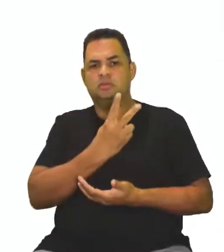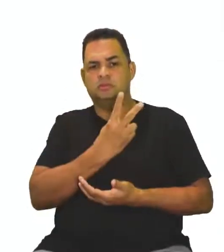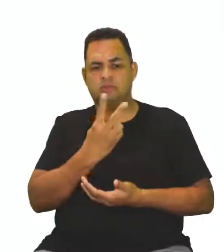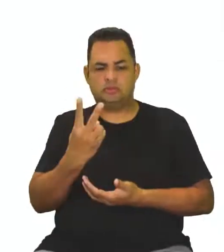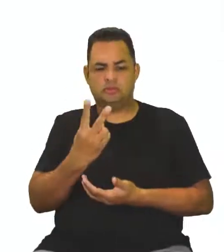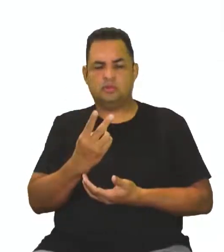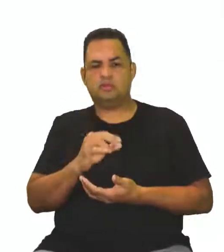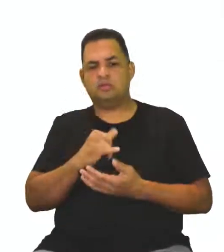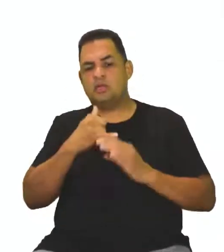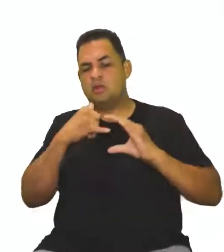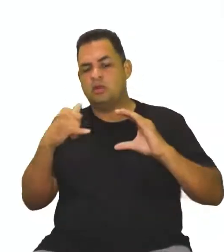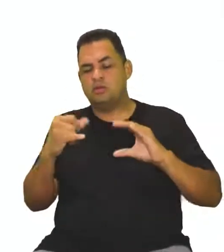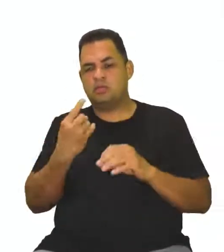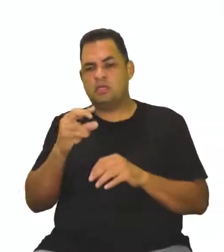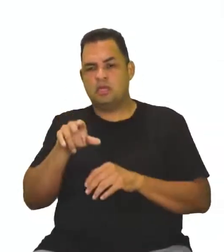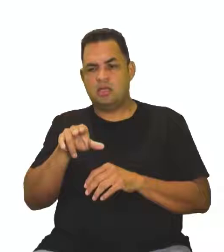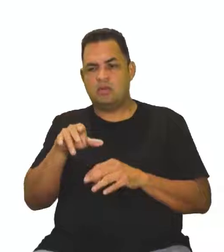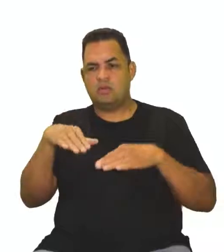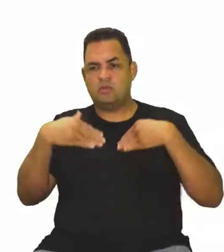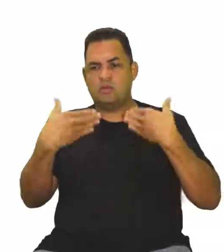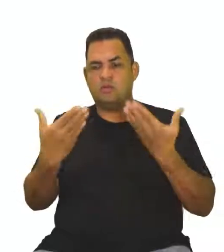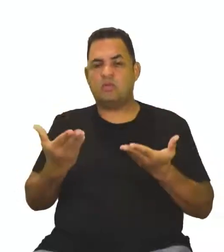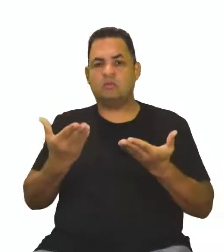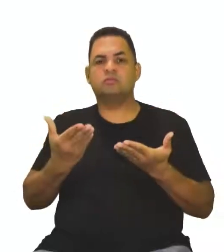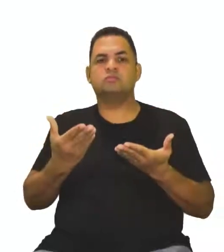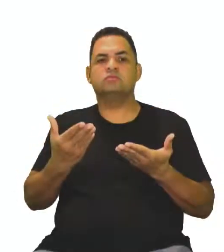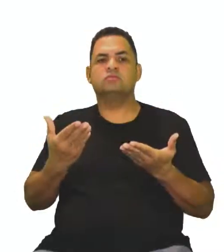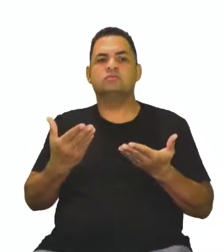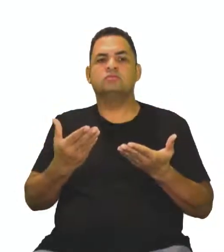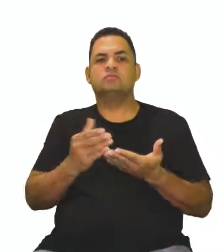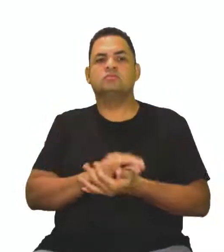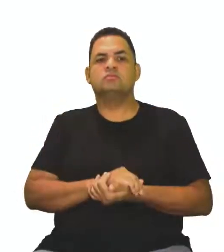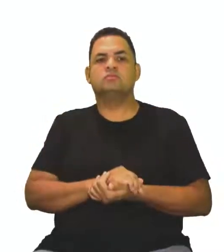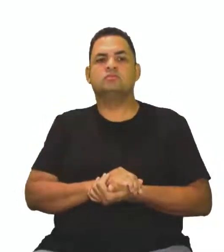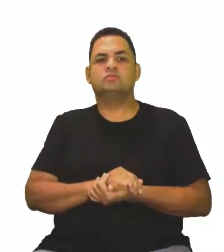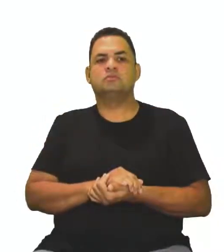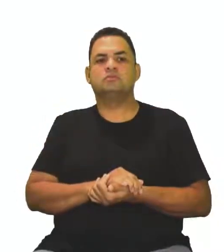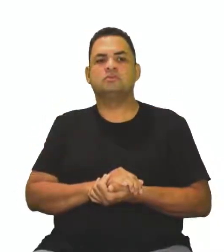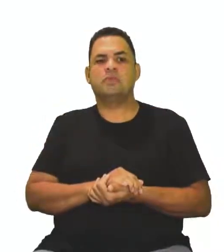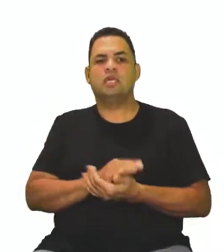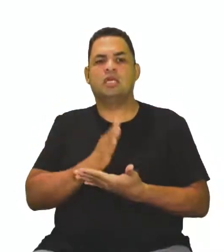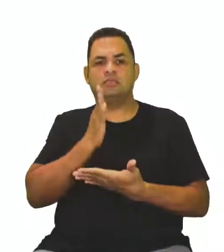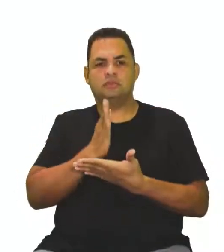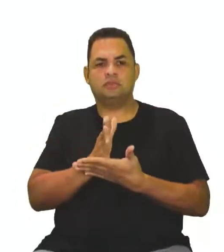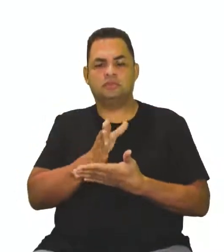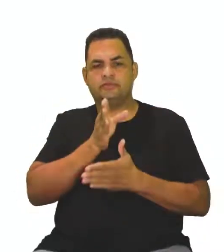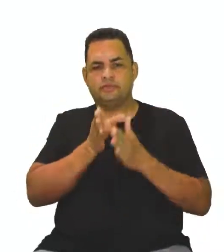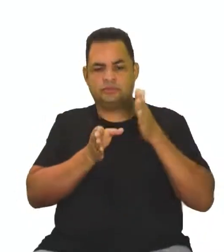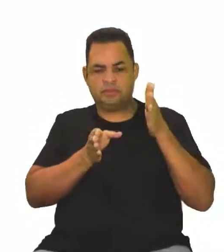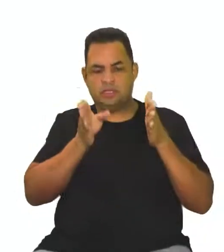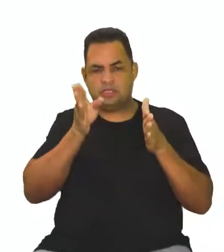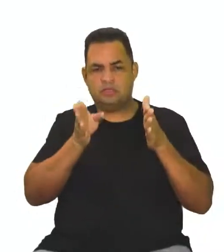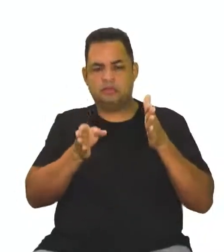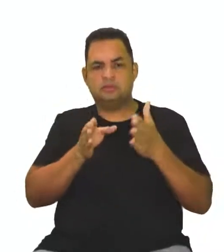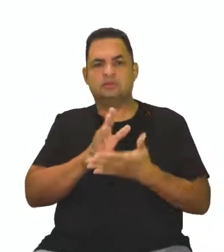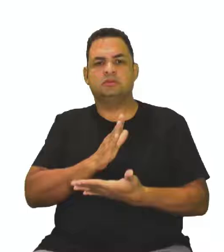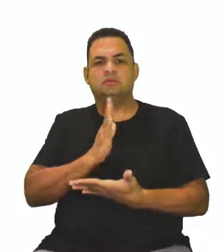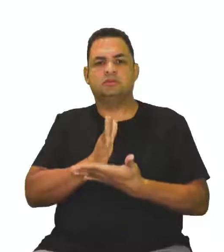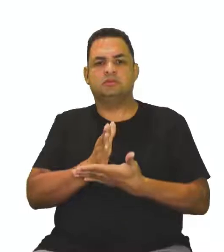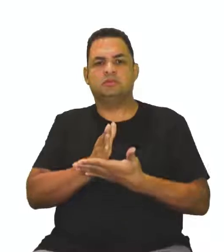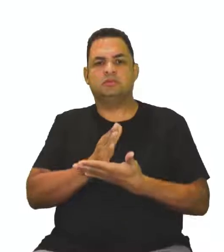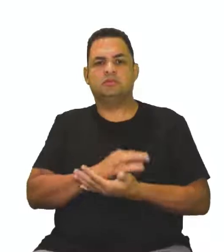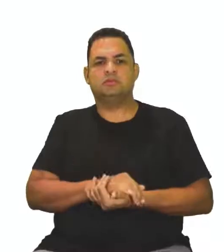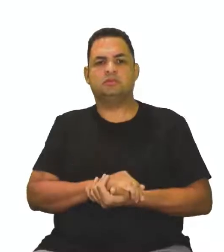passa aqui. Mas o que acontece? Quando essa corrente vem para cá, ela se divide aqui e ela se divide aqui,